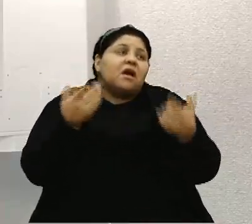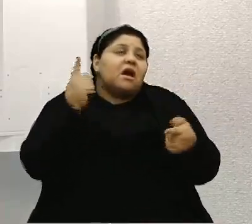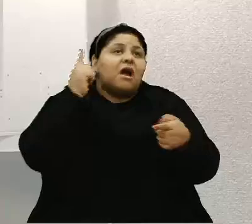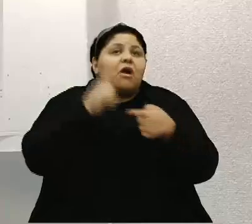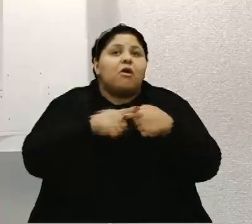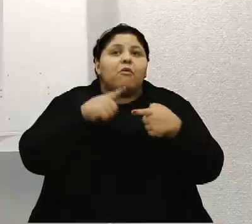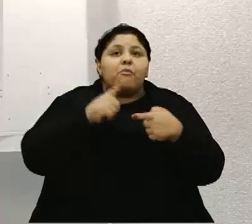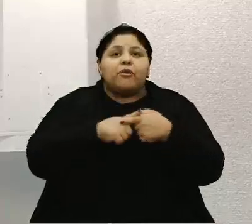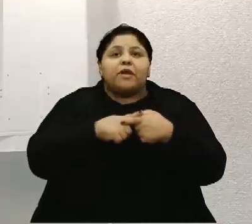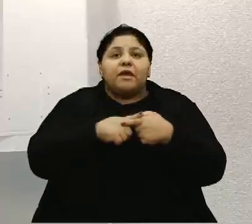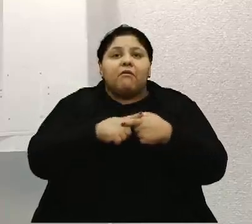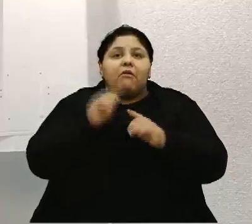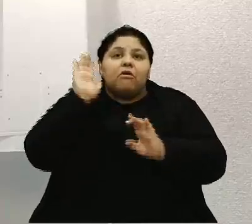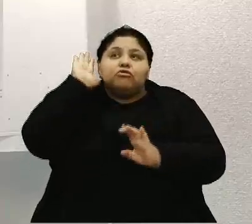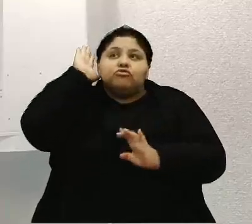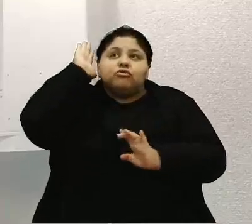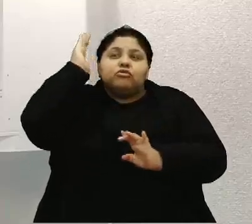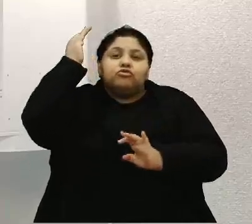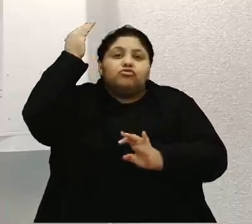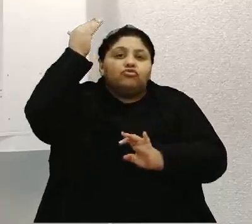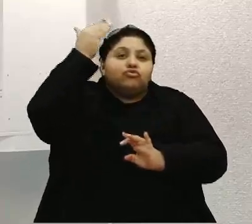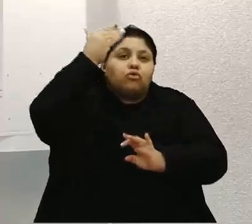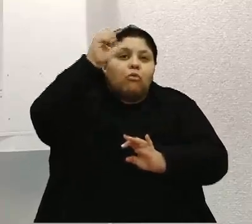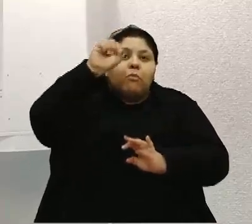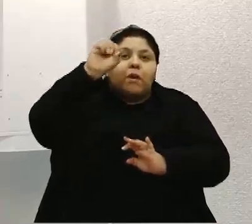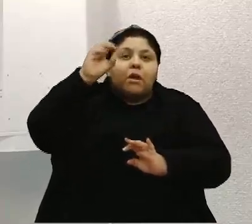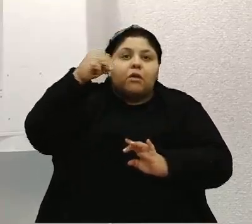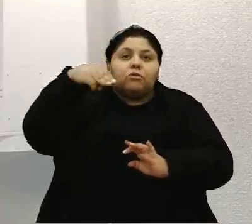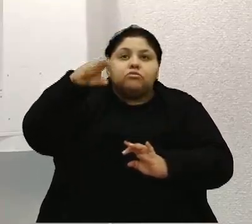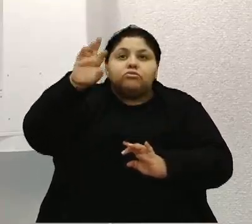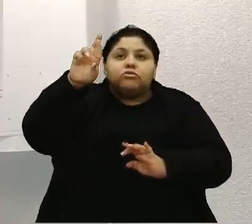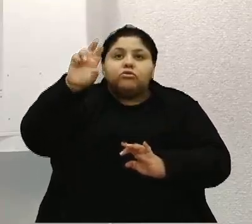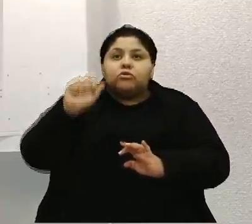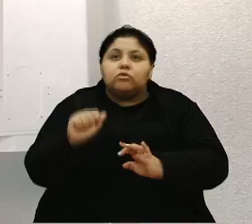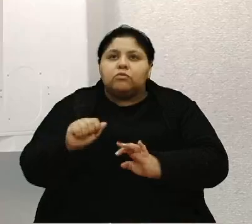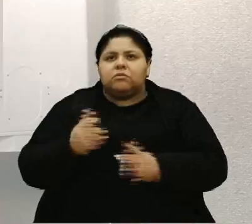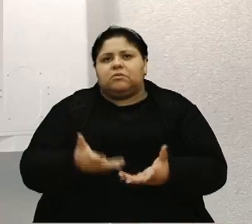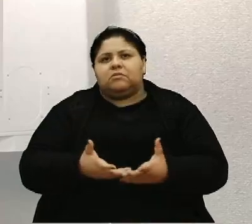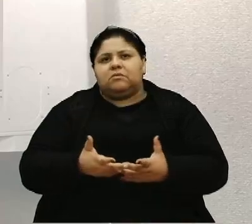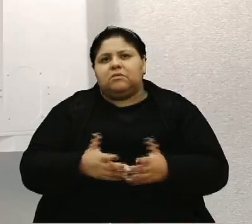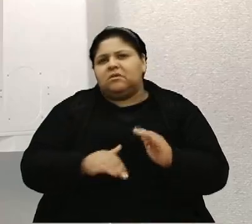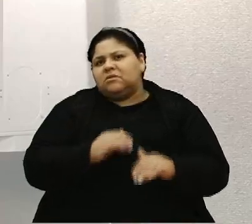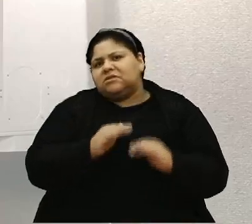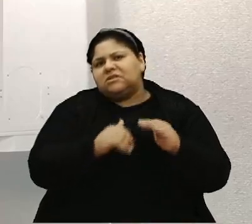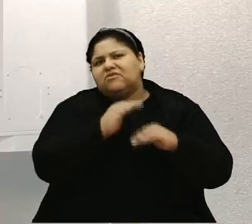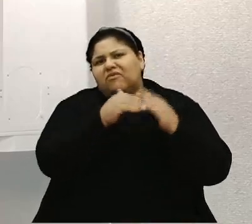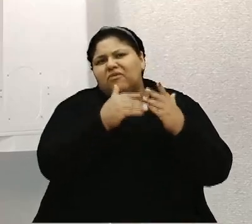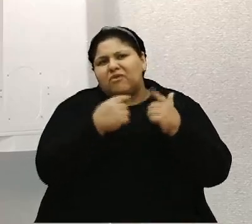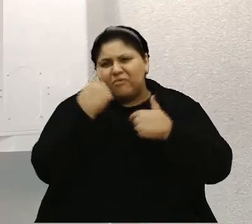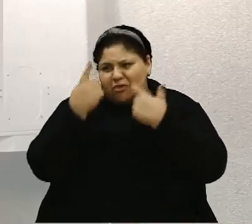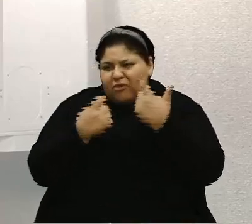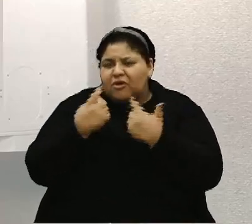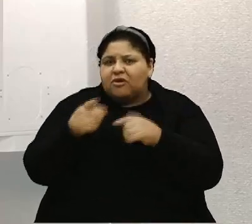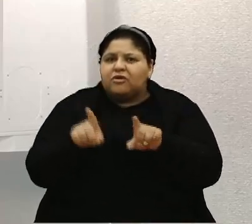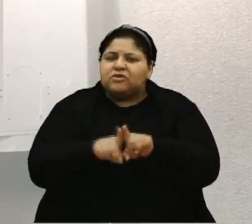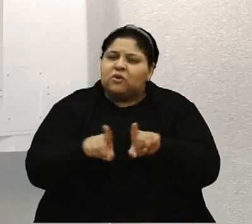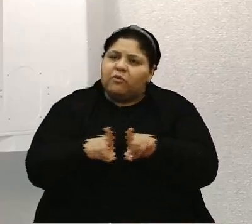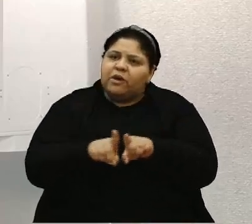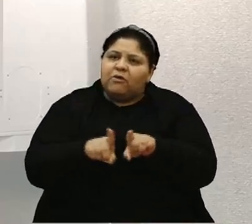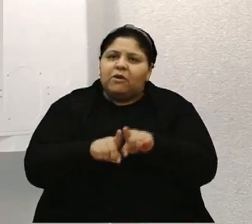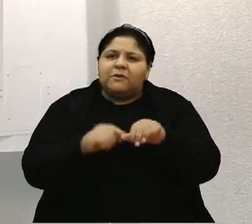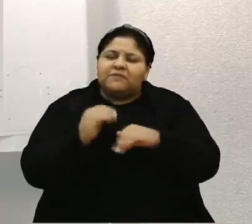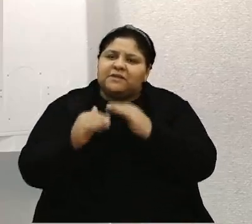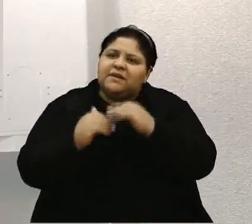sombra para o vizinho. Mas, meu Deus do céu, olha o mundo evoluído e desenvolvido, vocês estão preocupados com a sombra. Eles